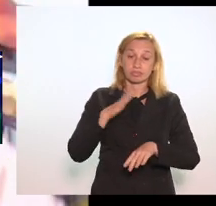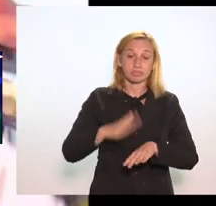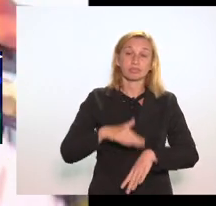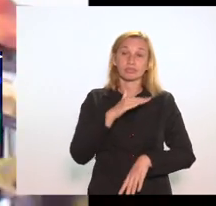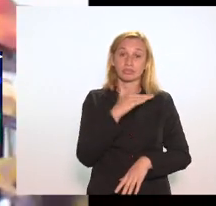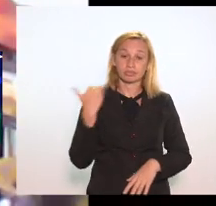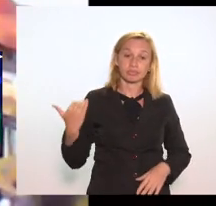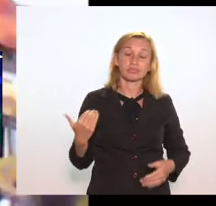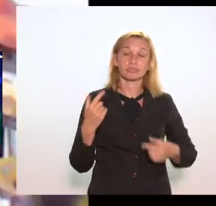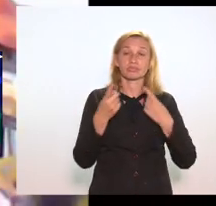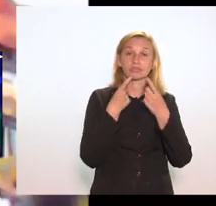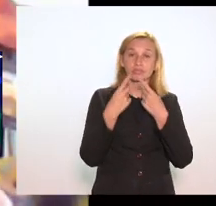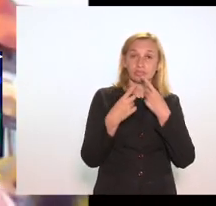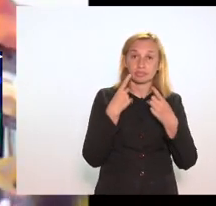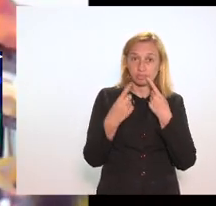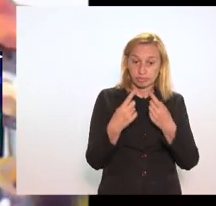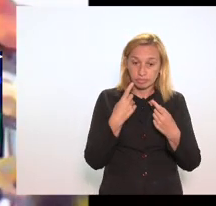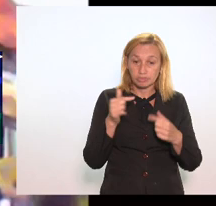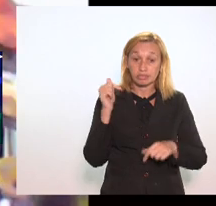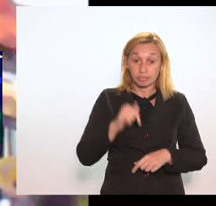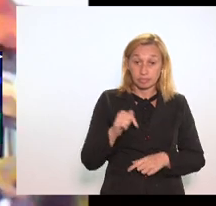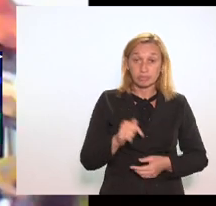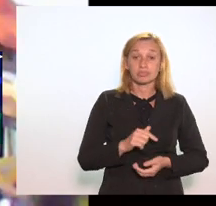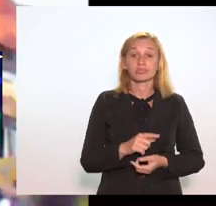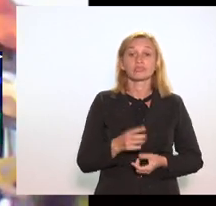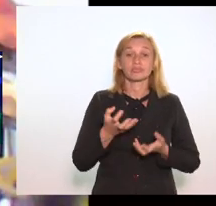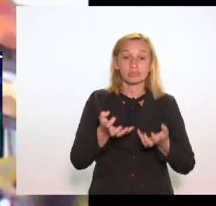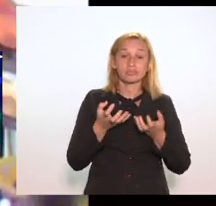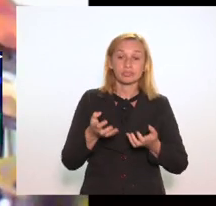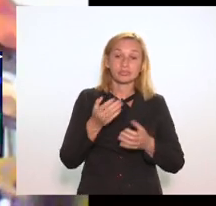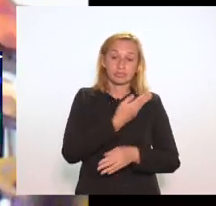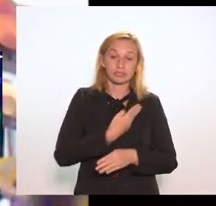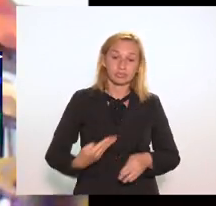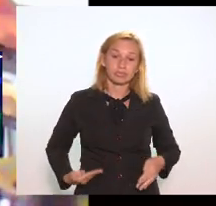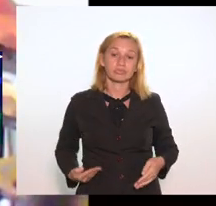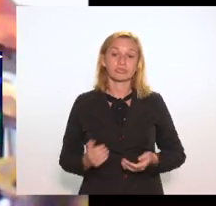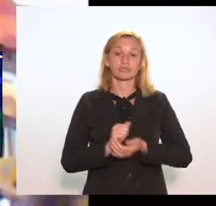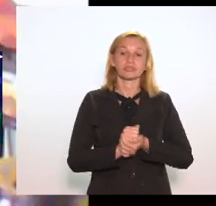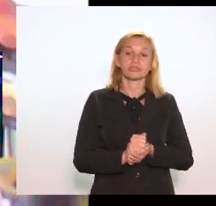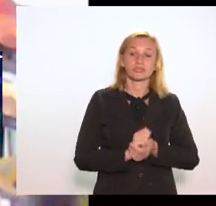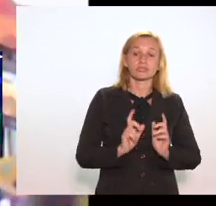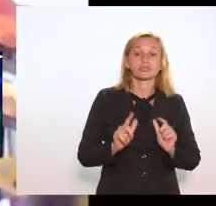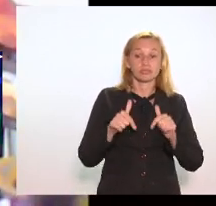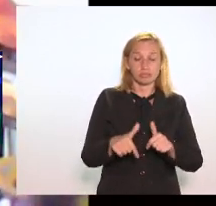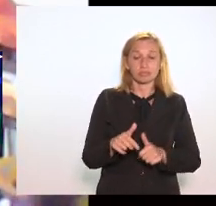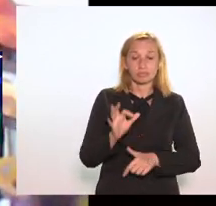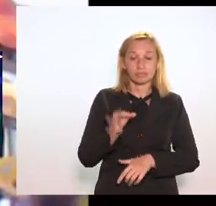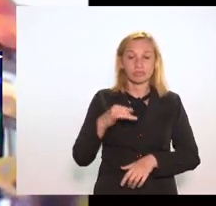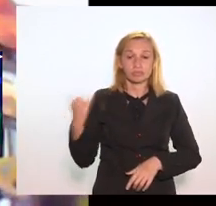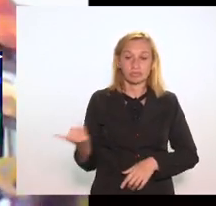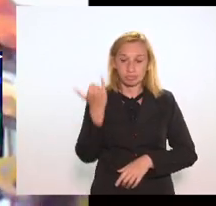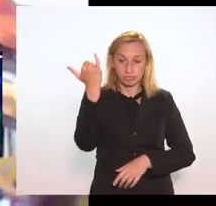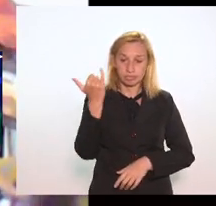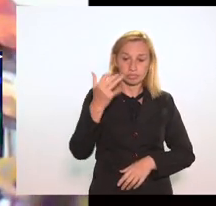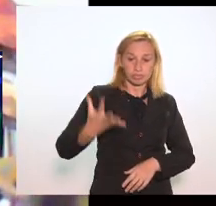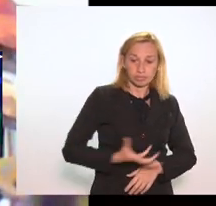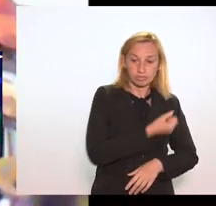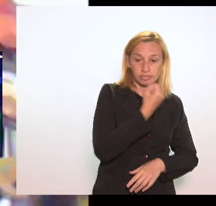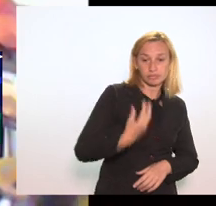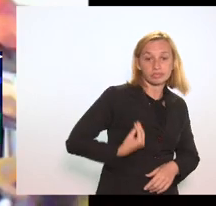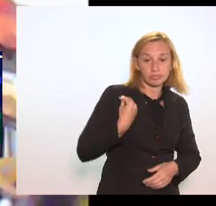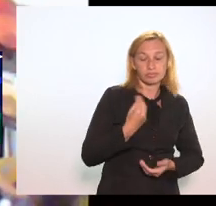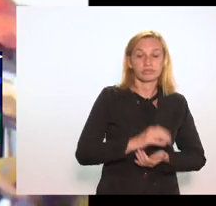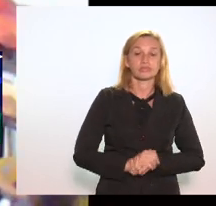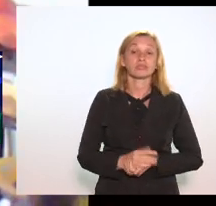debate vem para cá por isso o debate daqui para cá Porque a gente quer que o governo tome medidas que são importantes para salvar vidas